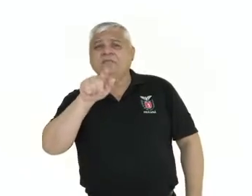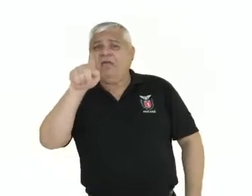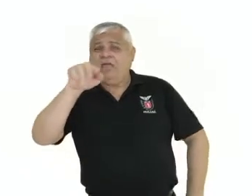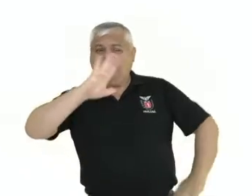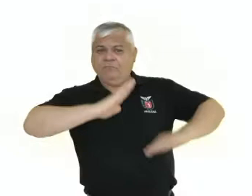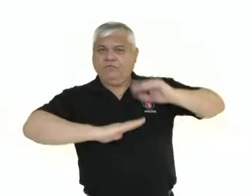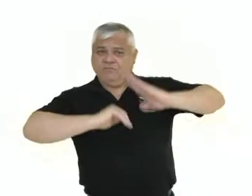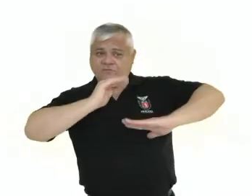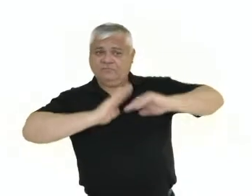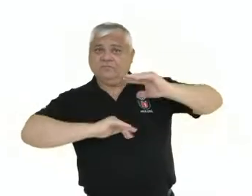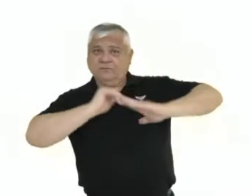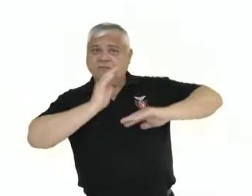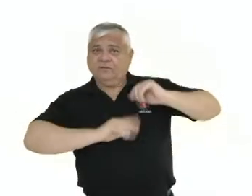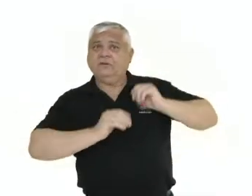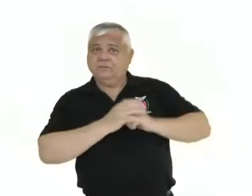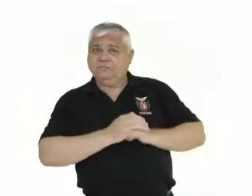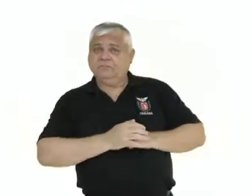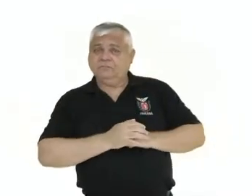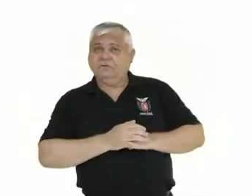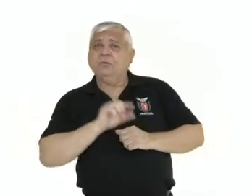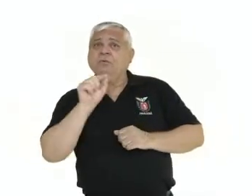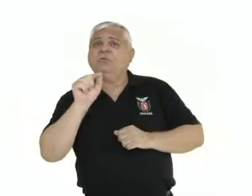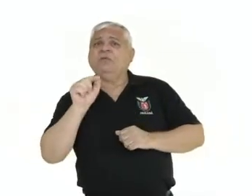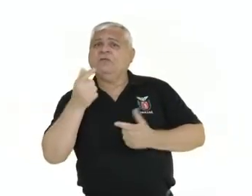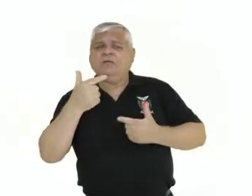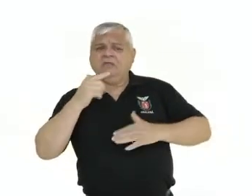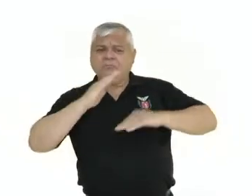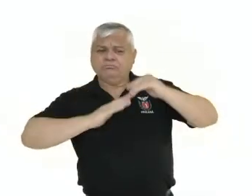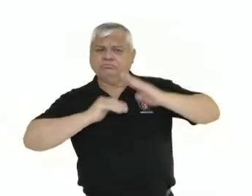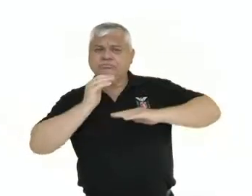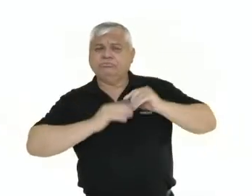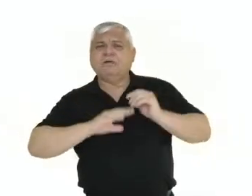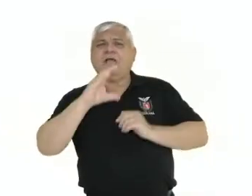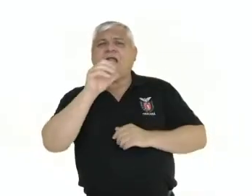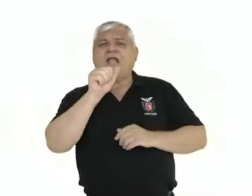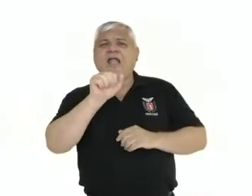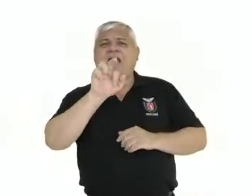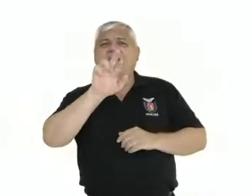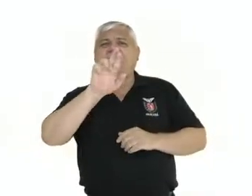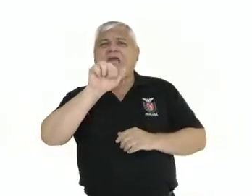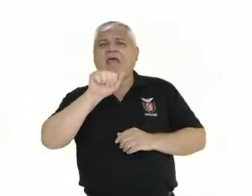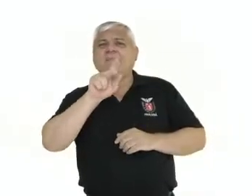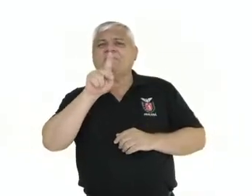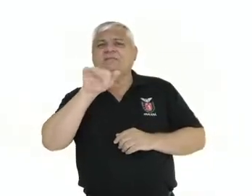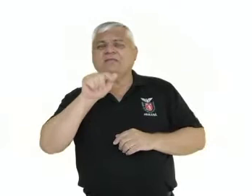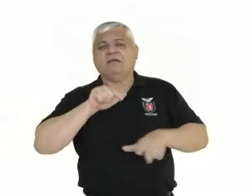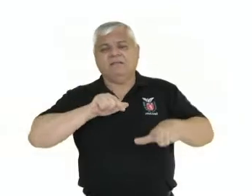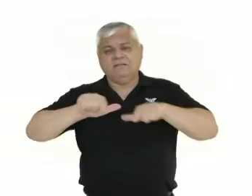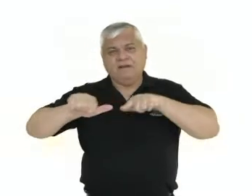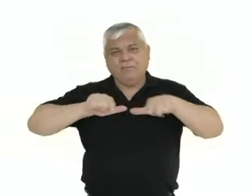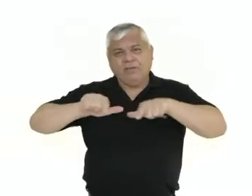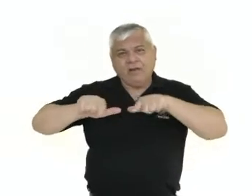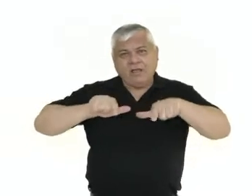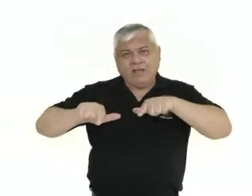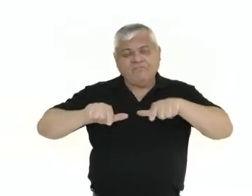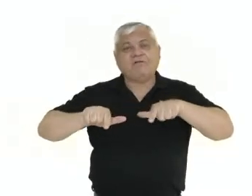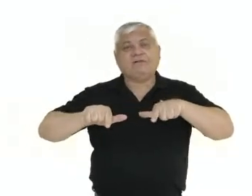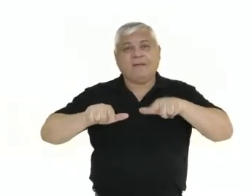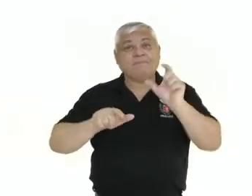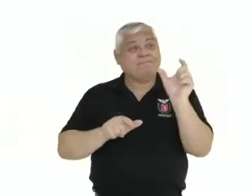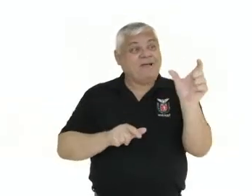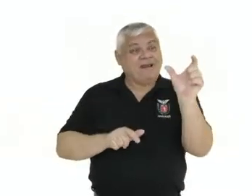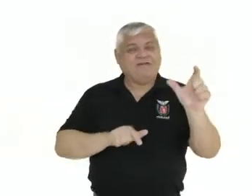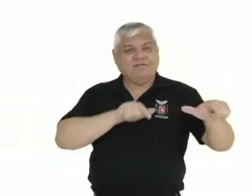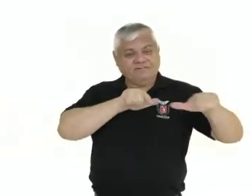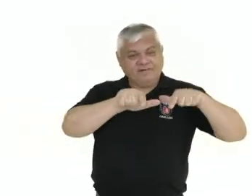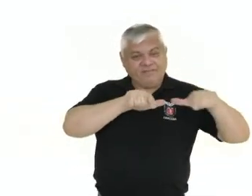que contribuem para a compreensão ali do significado são trabalhava, então nós percebemos que era uma forma de